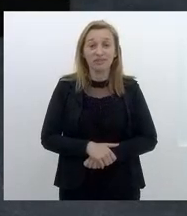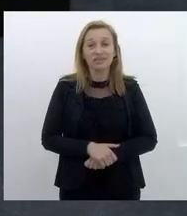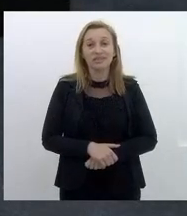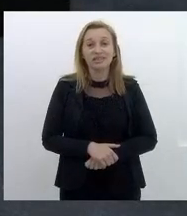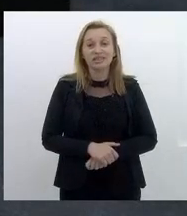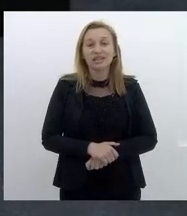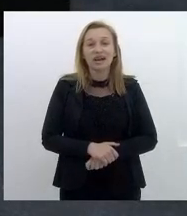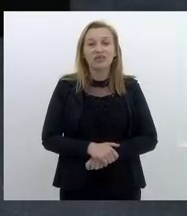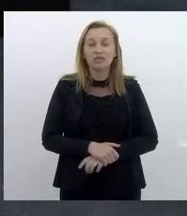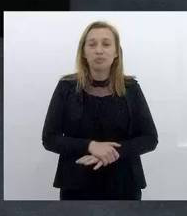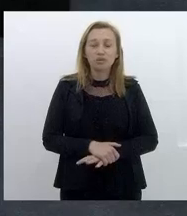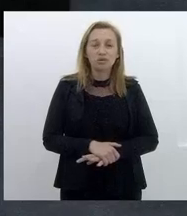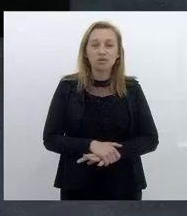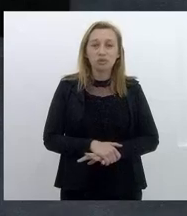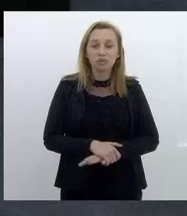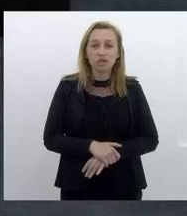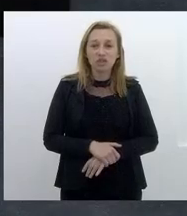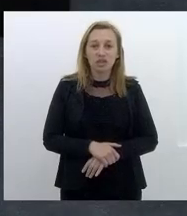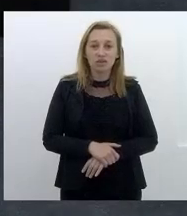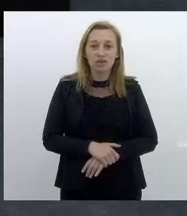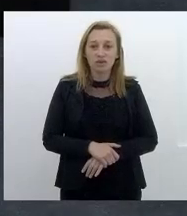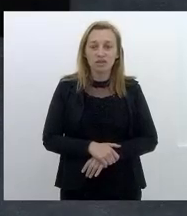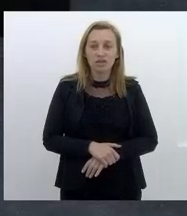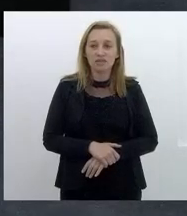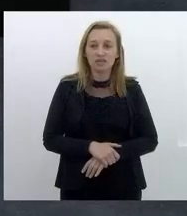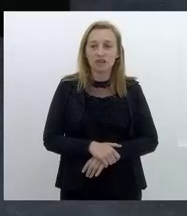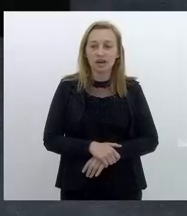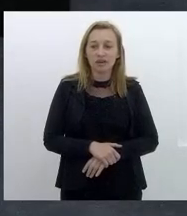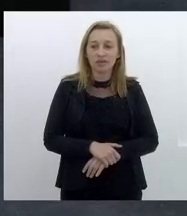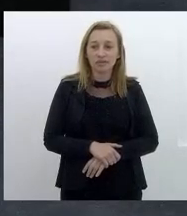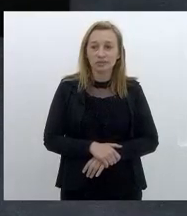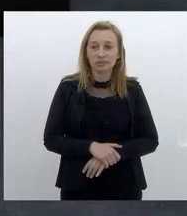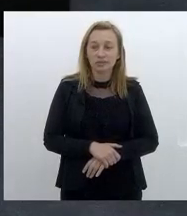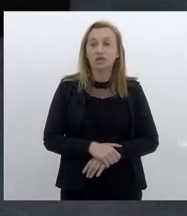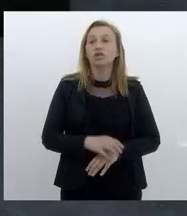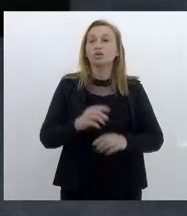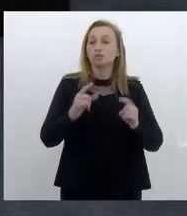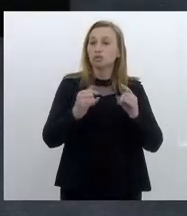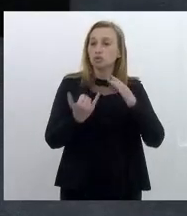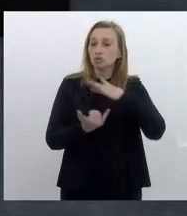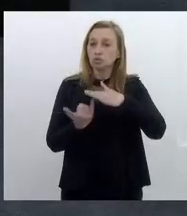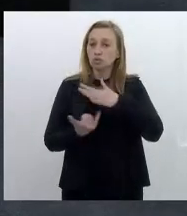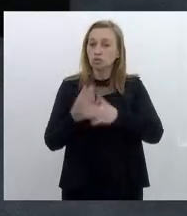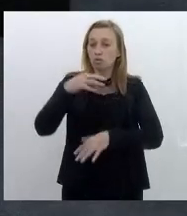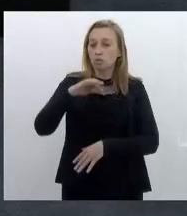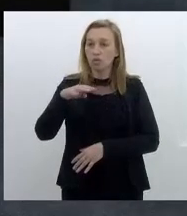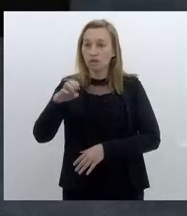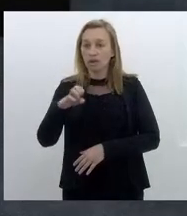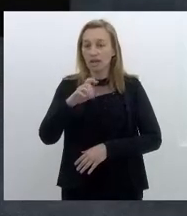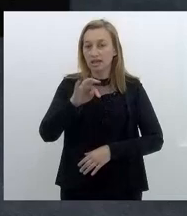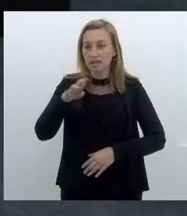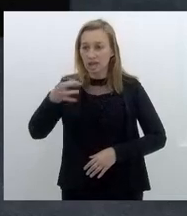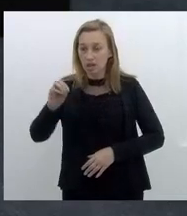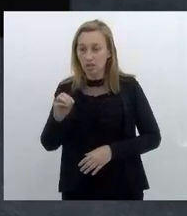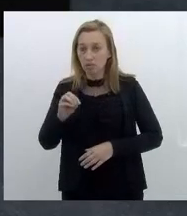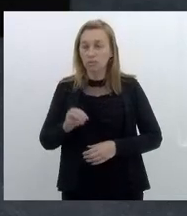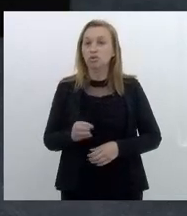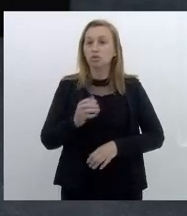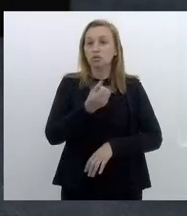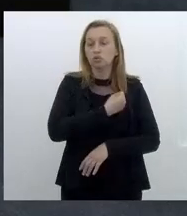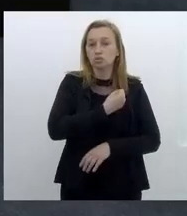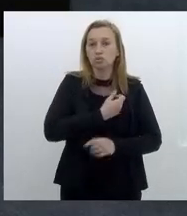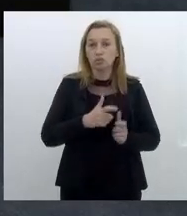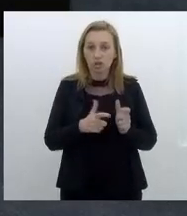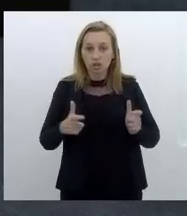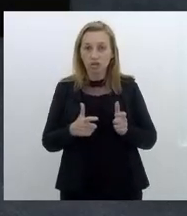um estudo é do Instituto Monte Castelo o número de policiais mortos proporcionalmente no estado